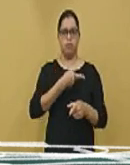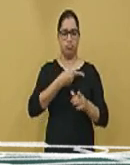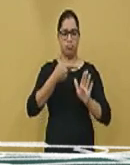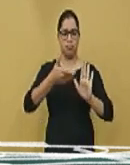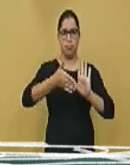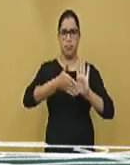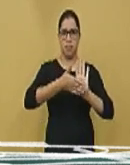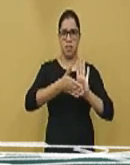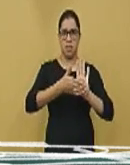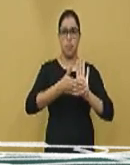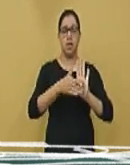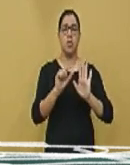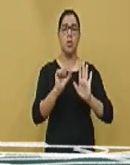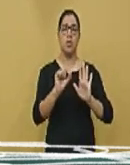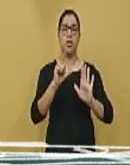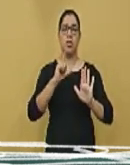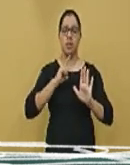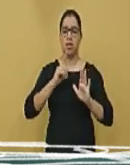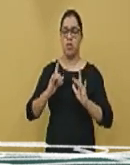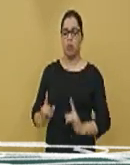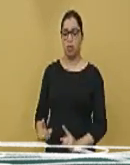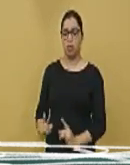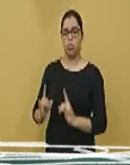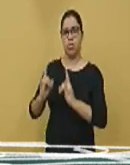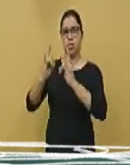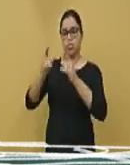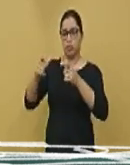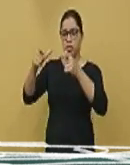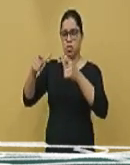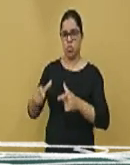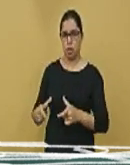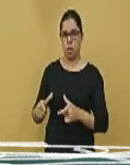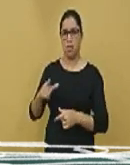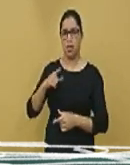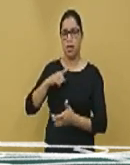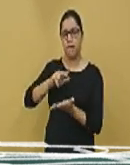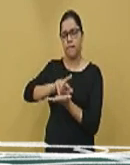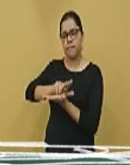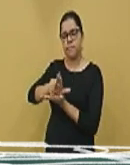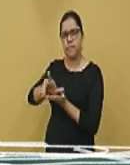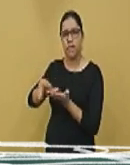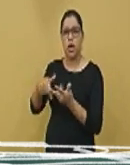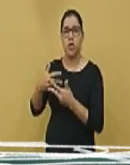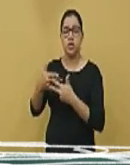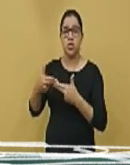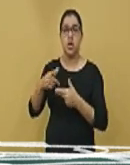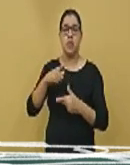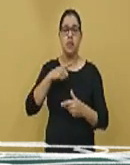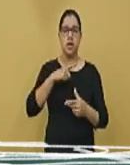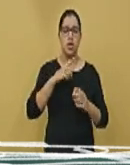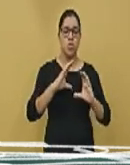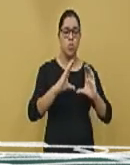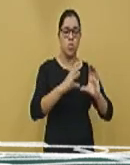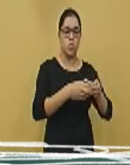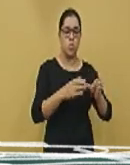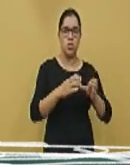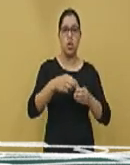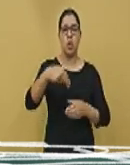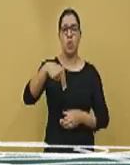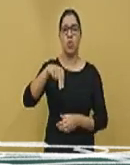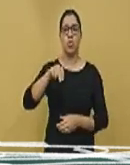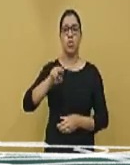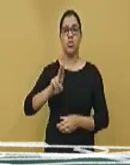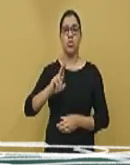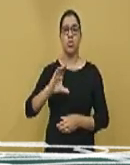um bloco, construção de um bloco multiuso, onde vai ser abrigado todos os núcleos, com mais estrutura do que